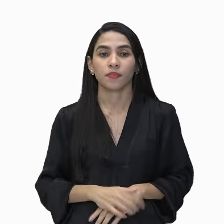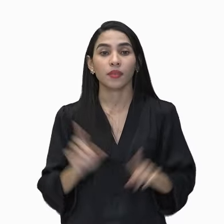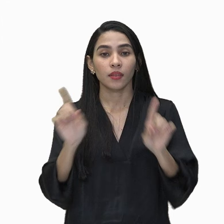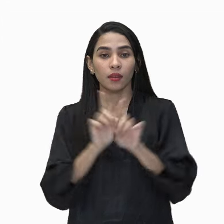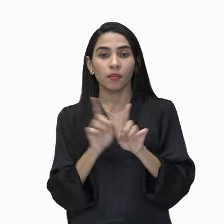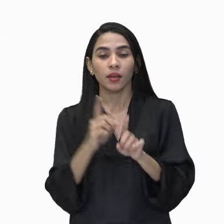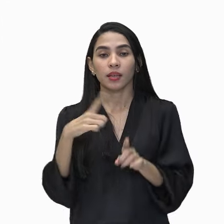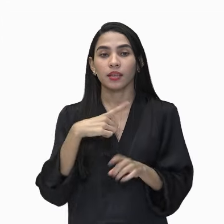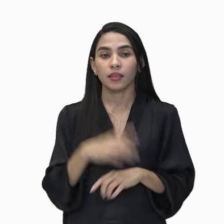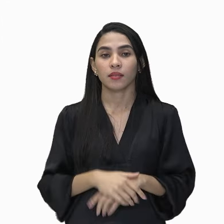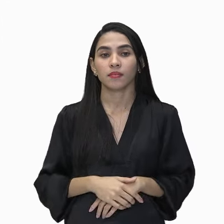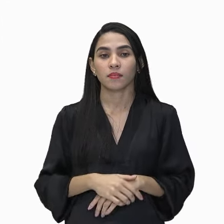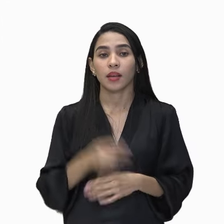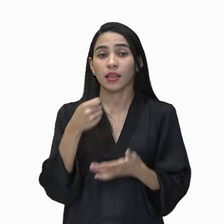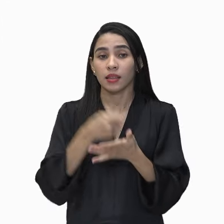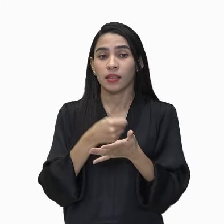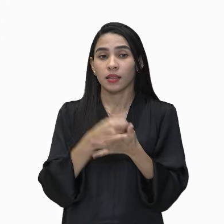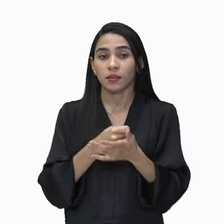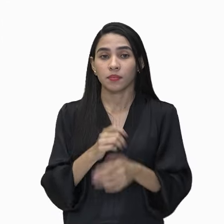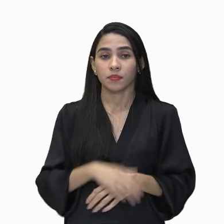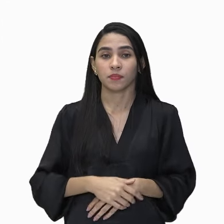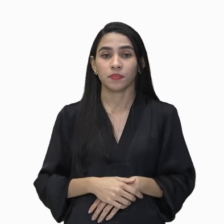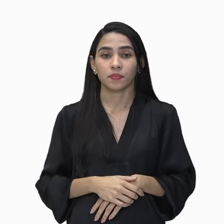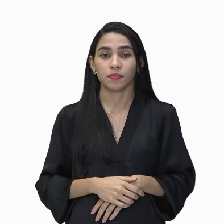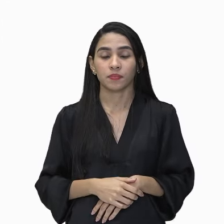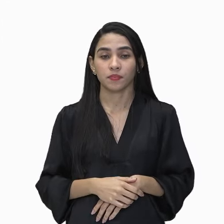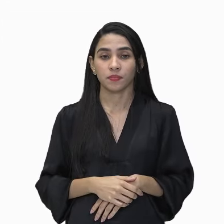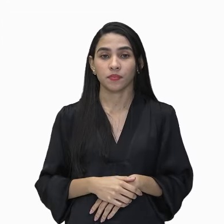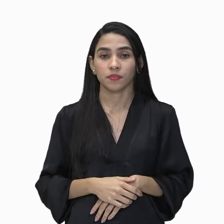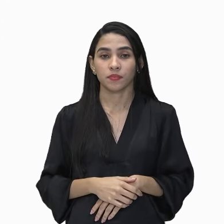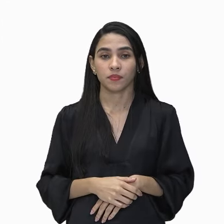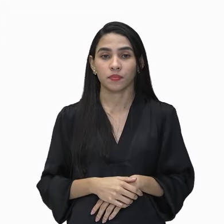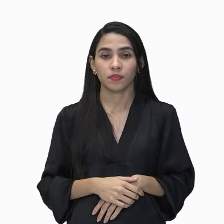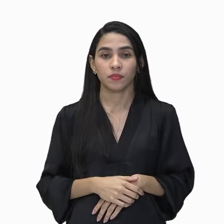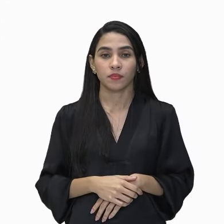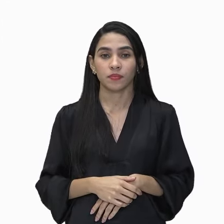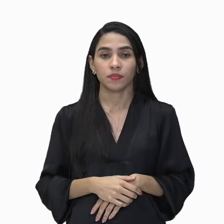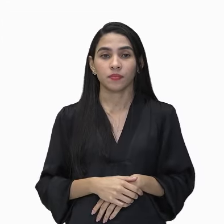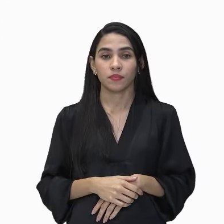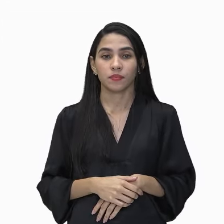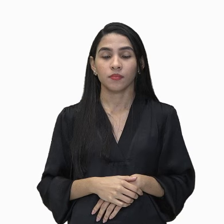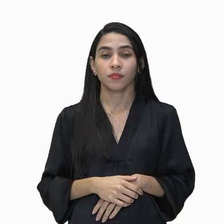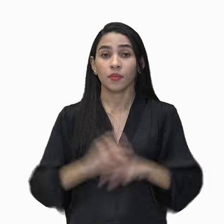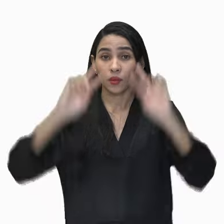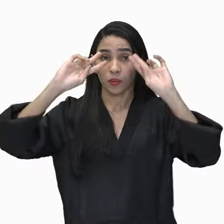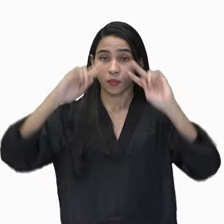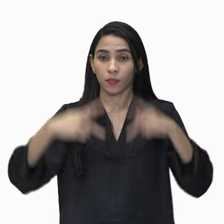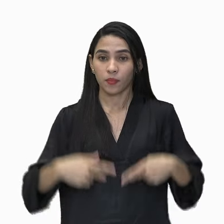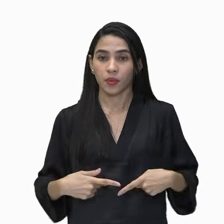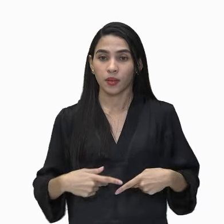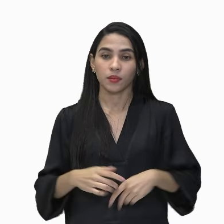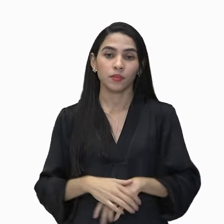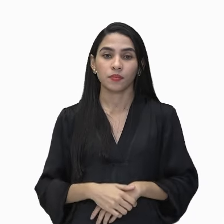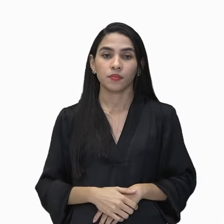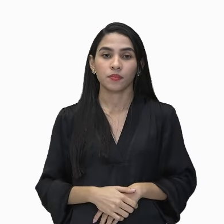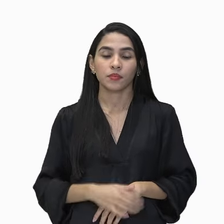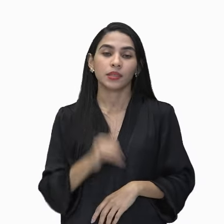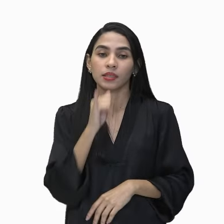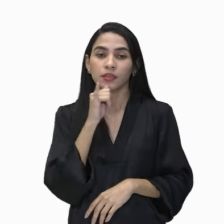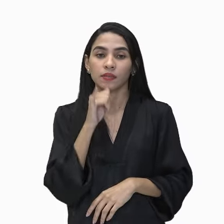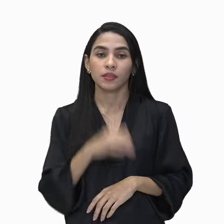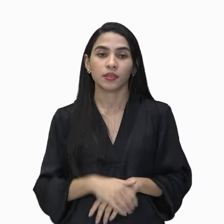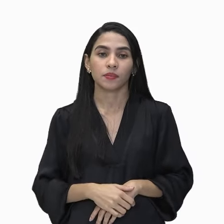o determinismo, cadê? Nós temos o determinismo humano, né? Ou seja,